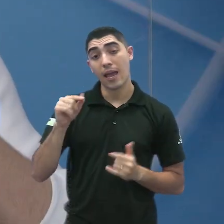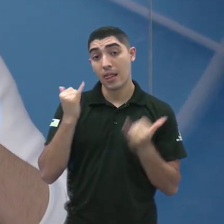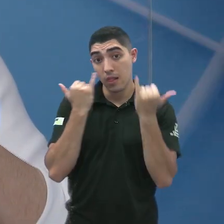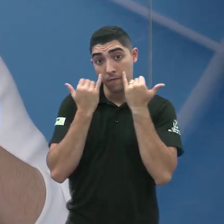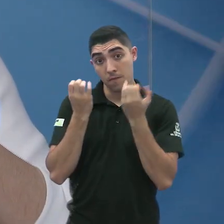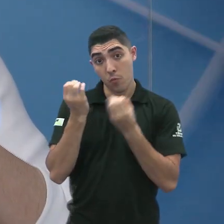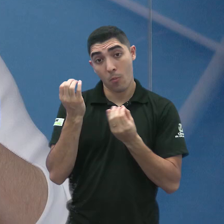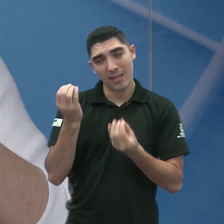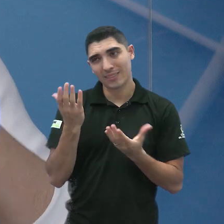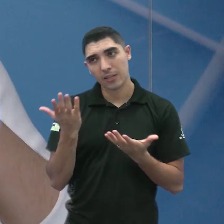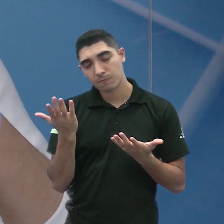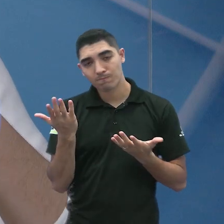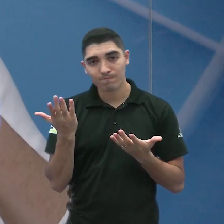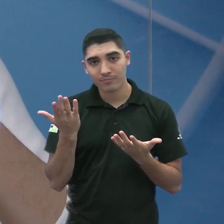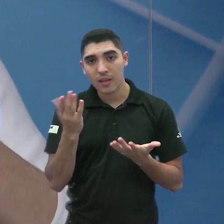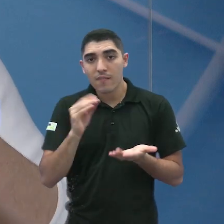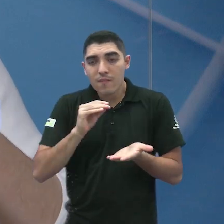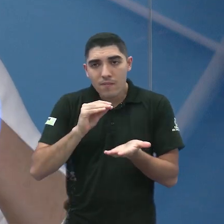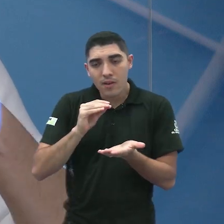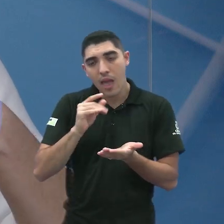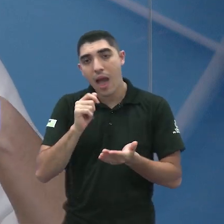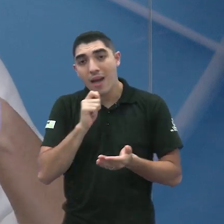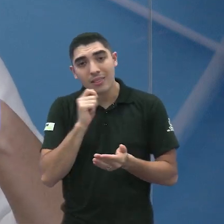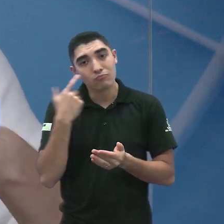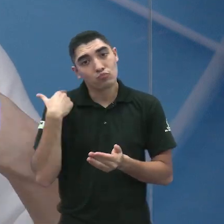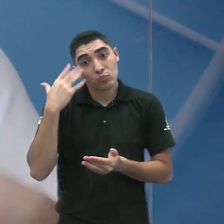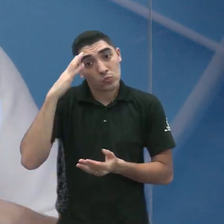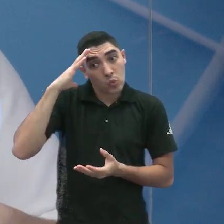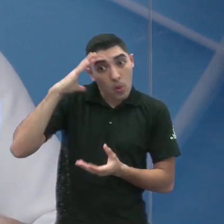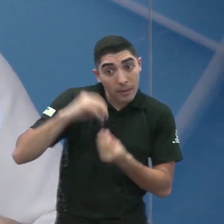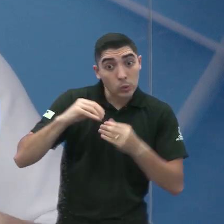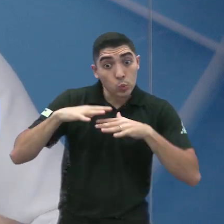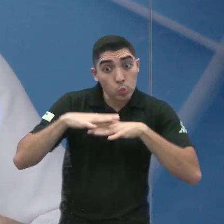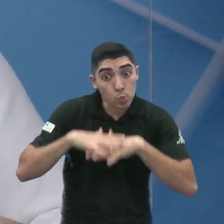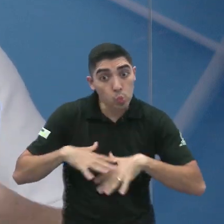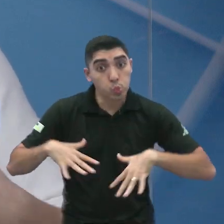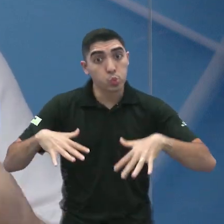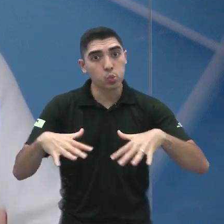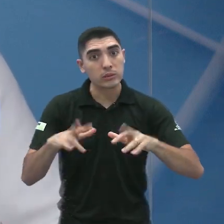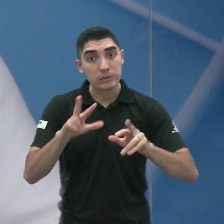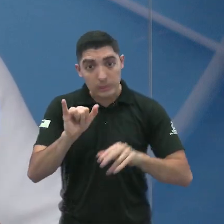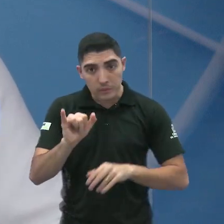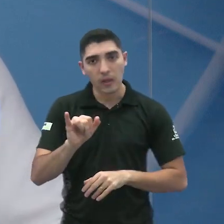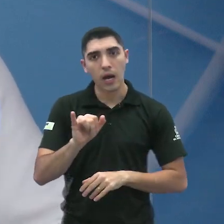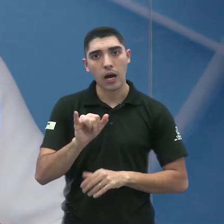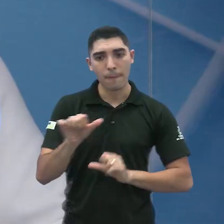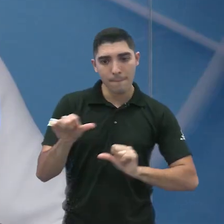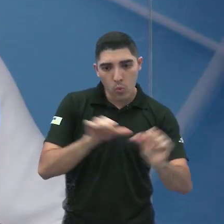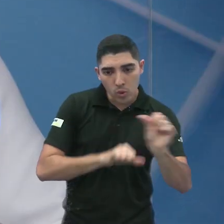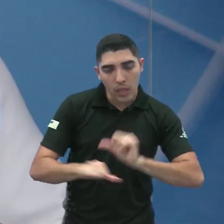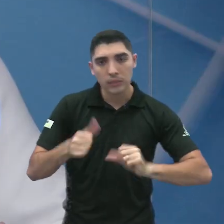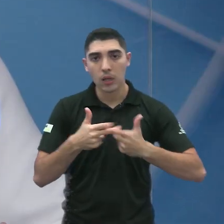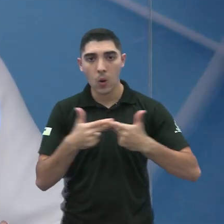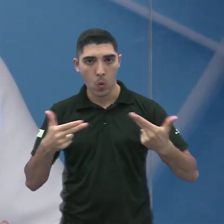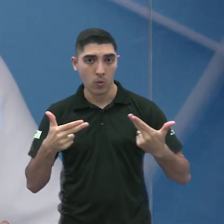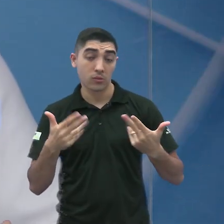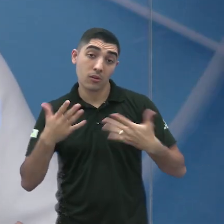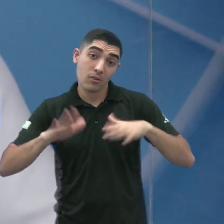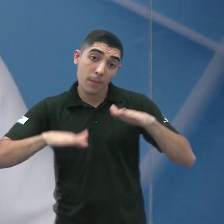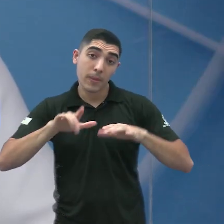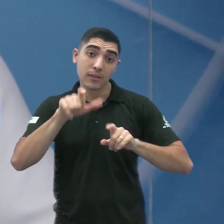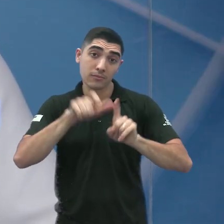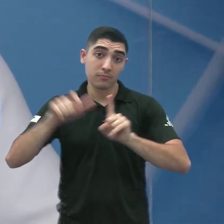uma maneira que a gente possa trabalhar de mudanças realmente importantes no modo como essa pessoa age,